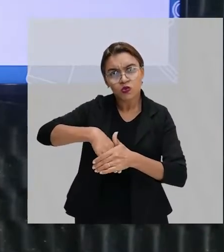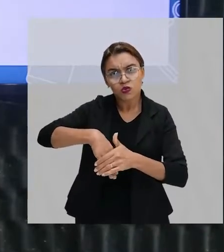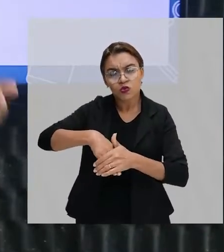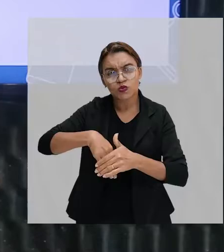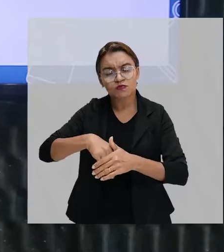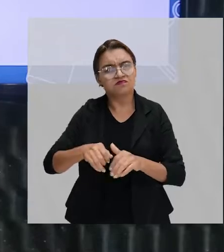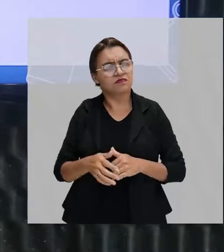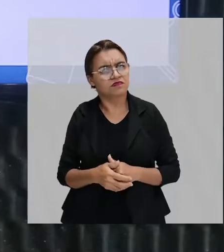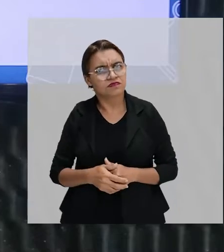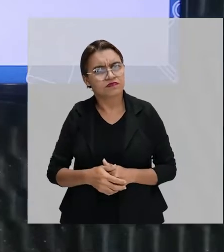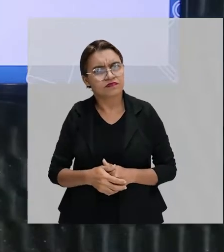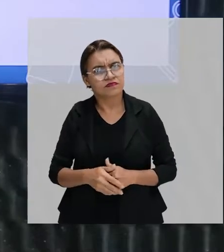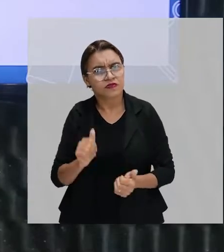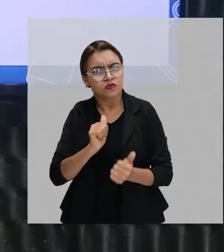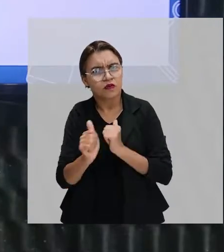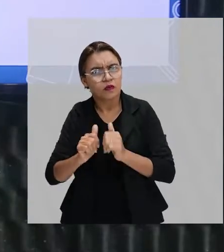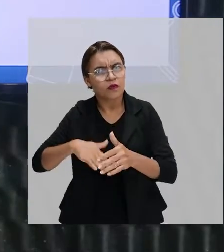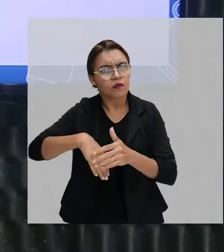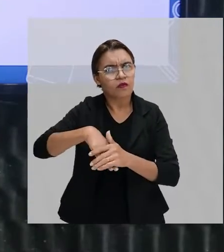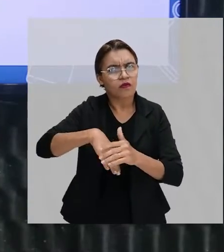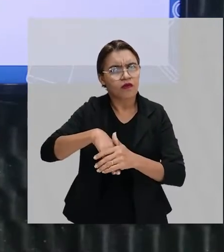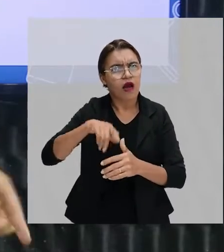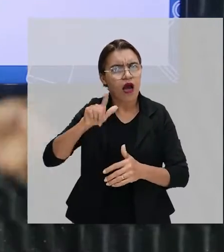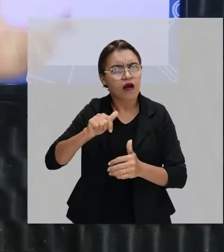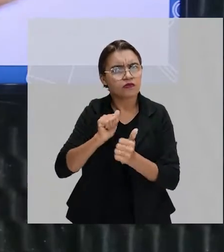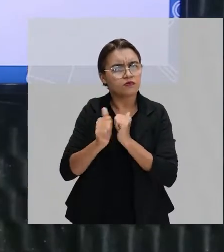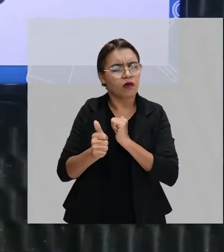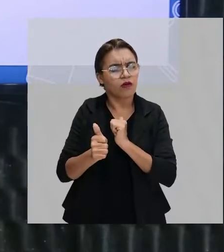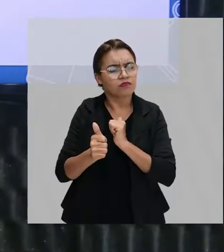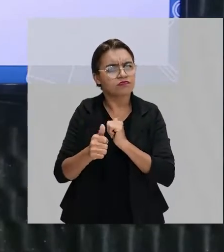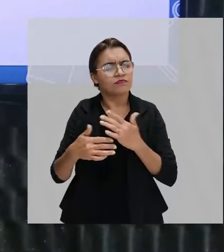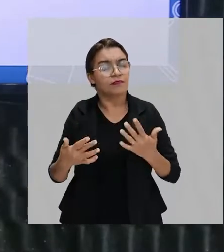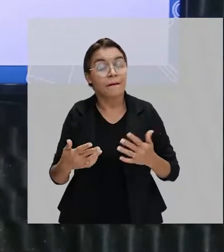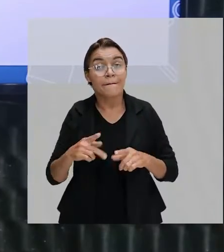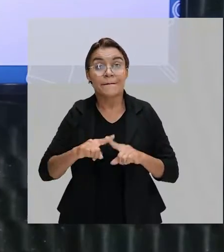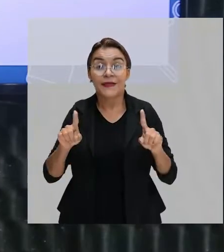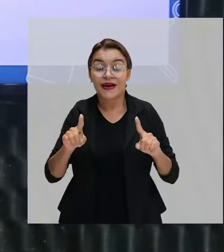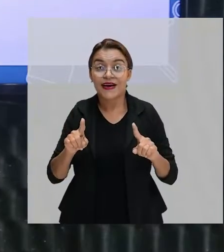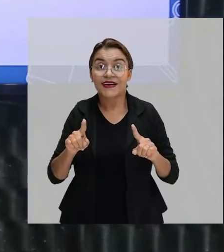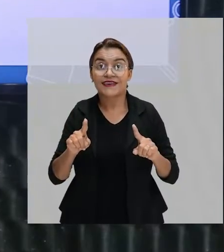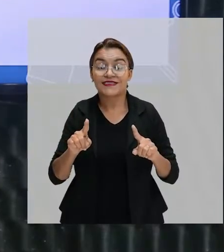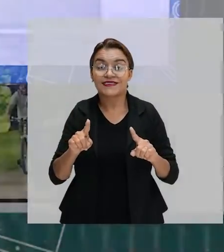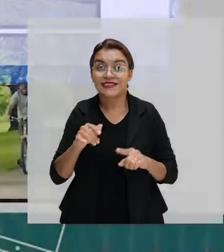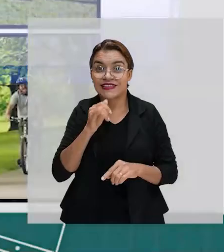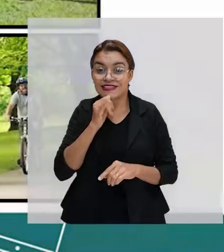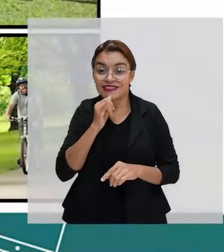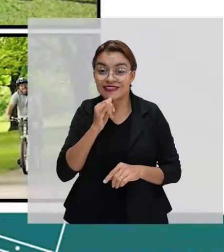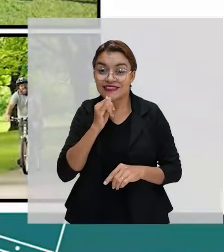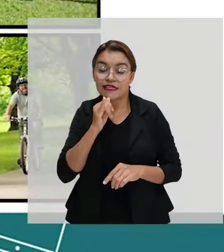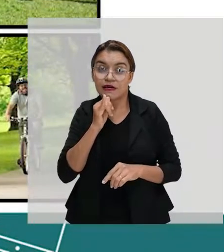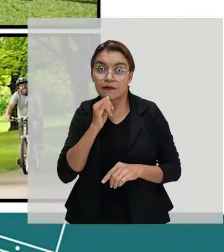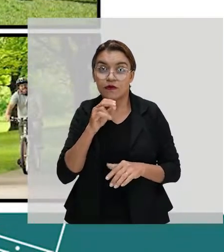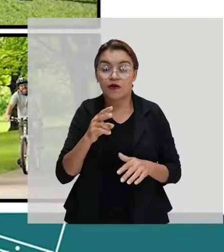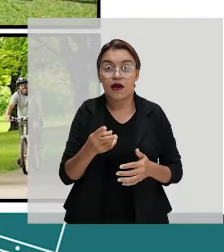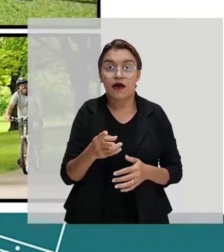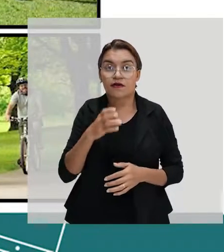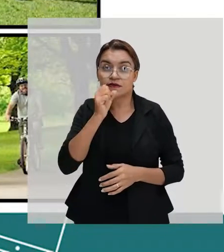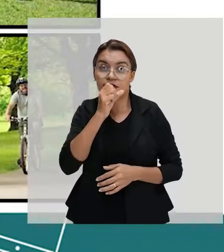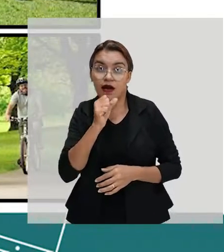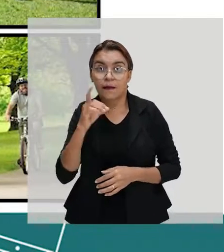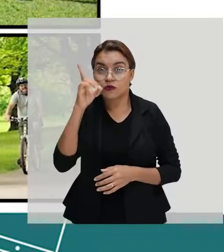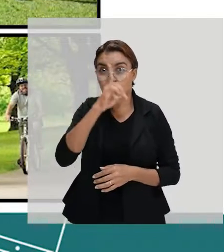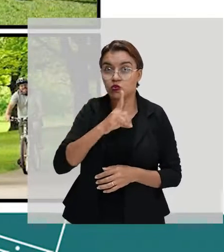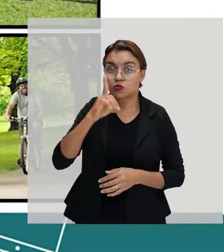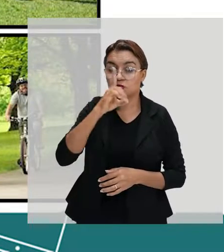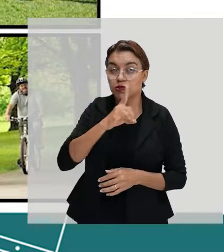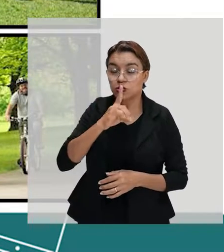Professor jogar futebol não é o esporte É mas aqui eu falo aquela questão de quem joga a bola somente nos finais de semana que